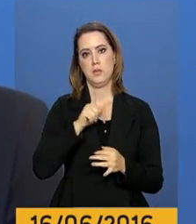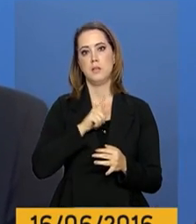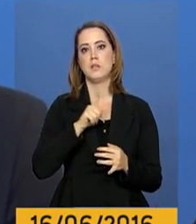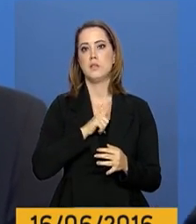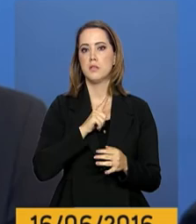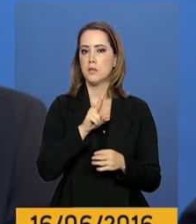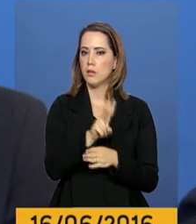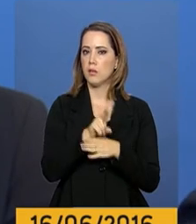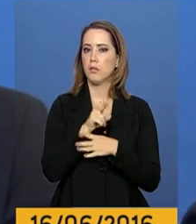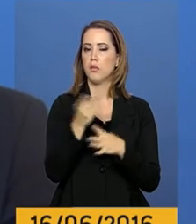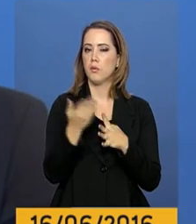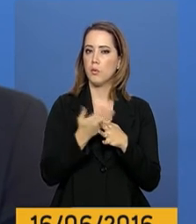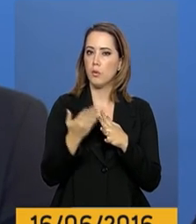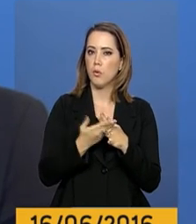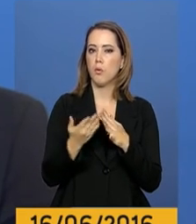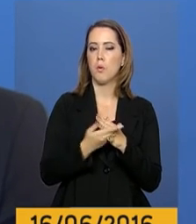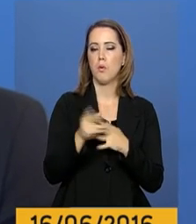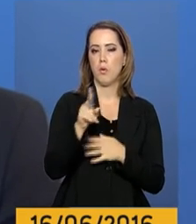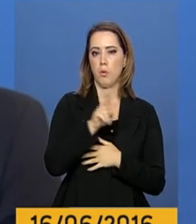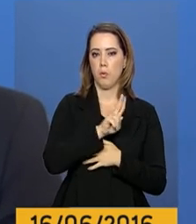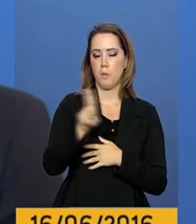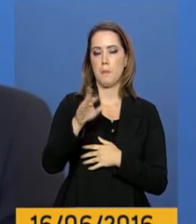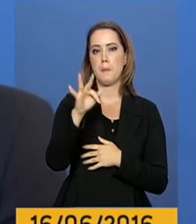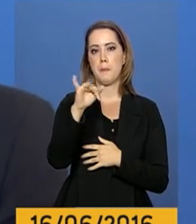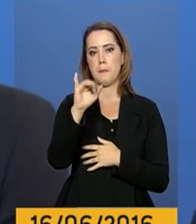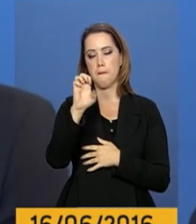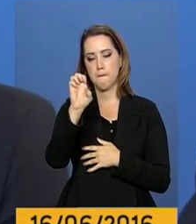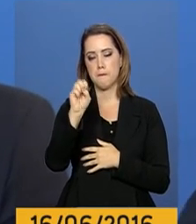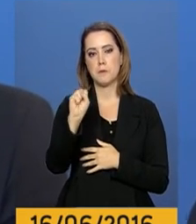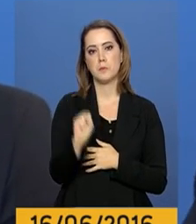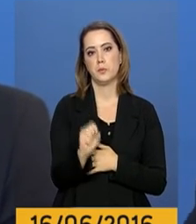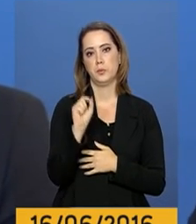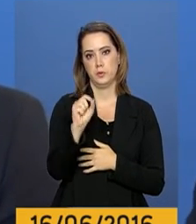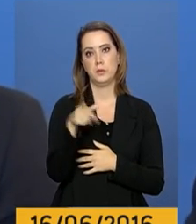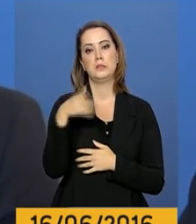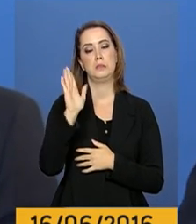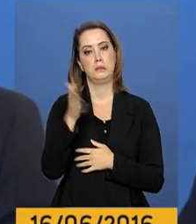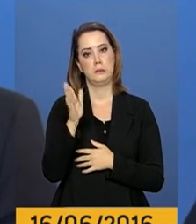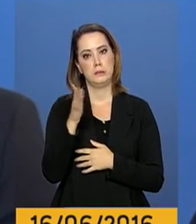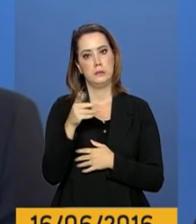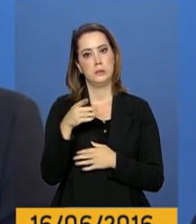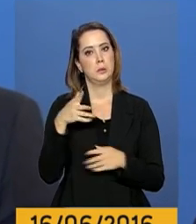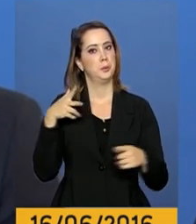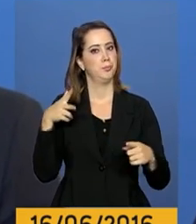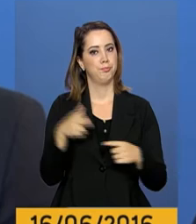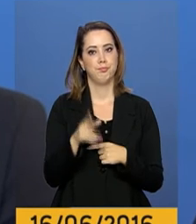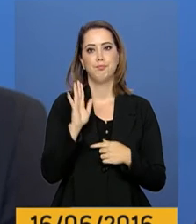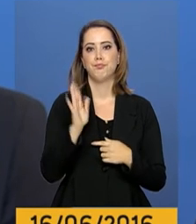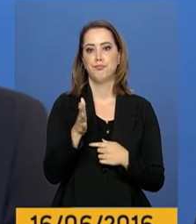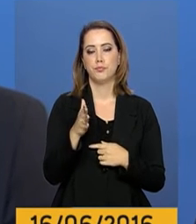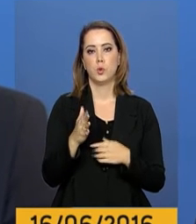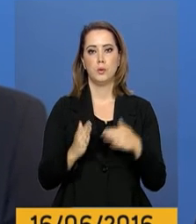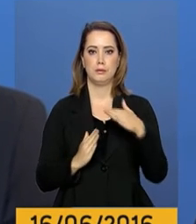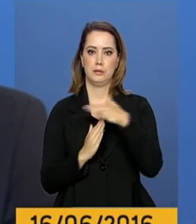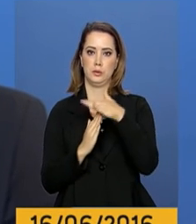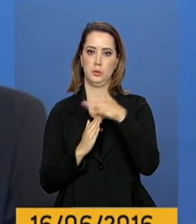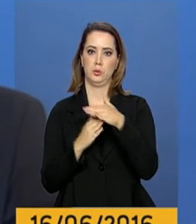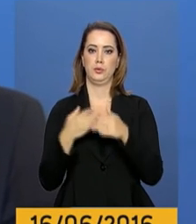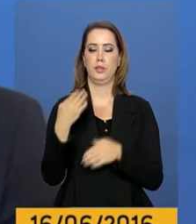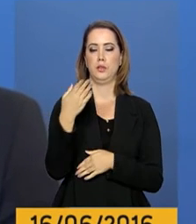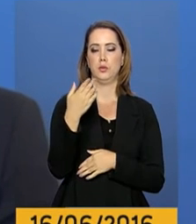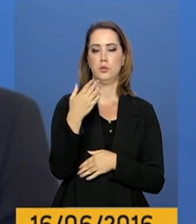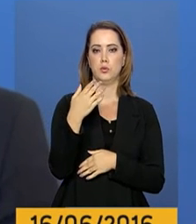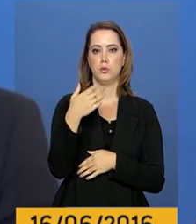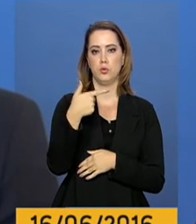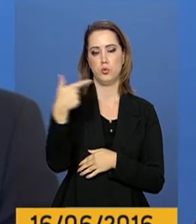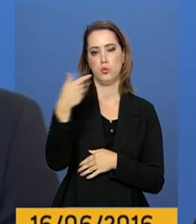estava limitado seriamente, severamente, por conta do teto de 2,5 salários